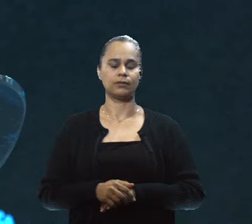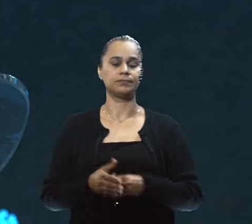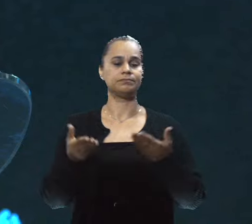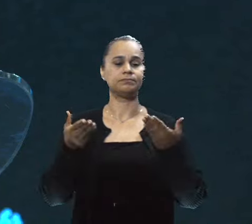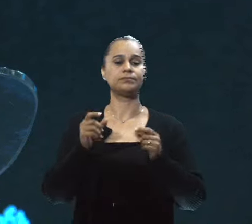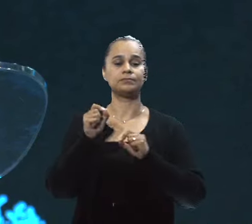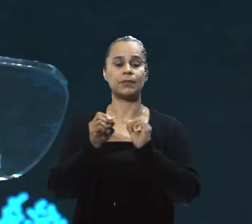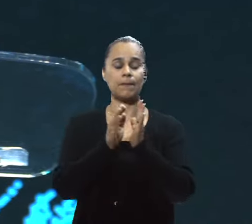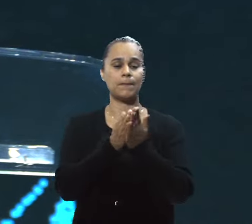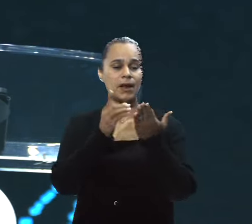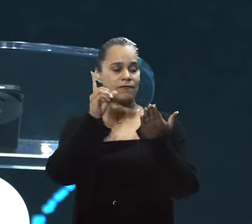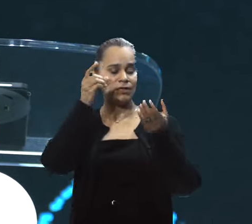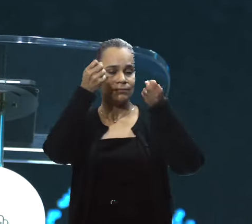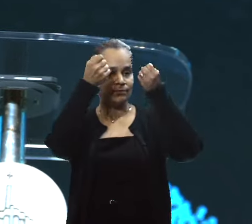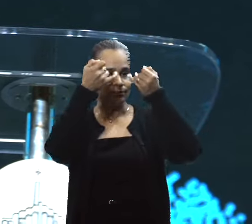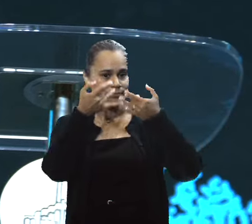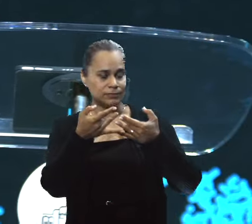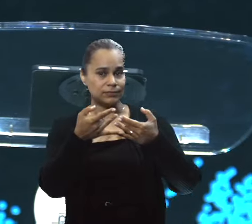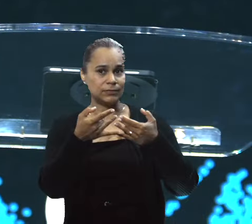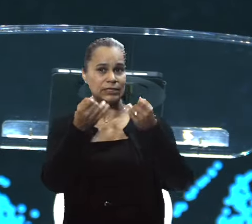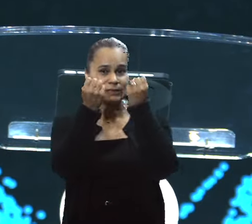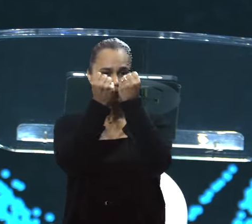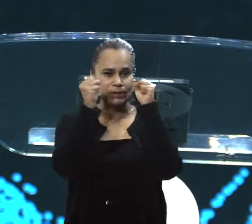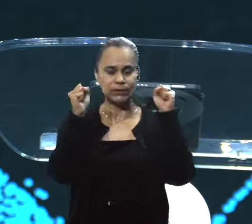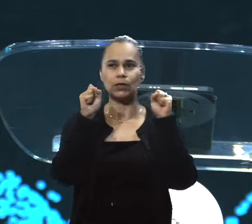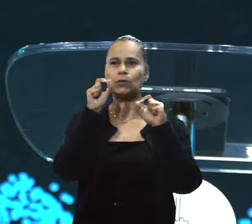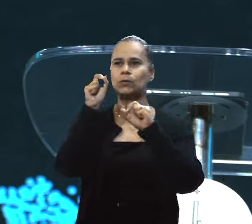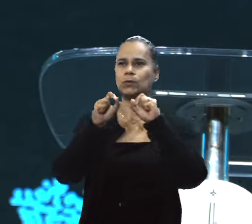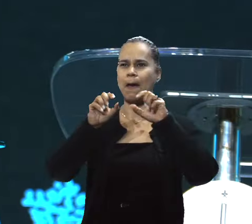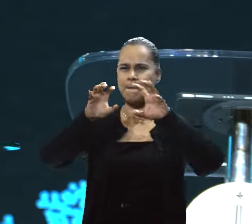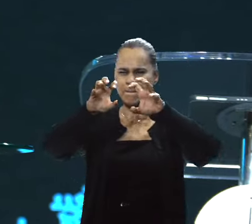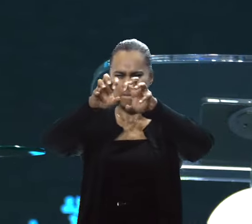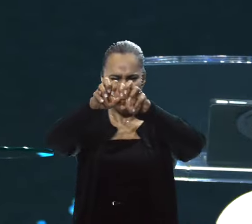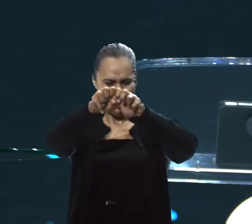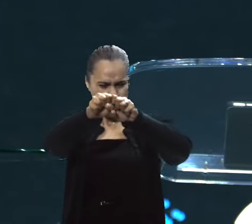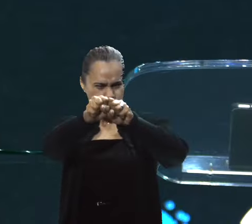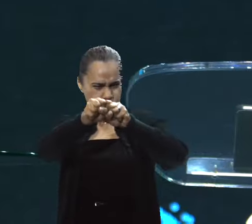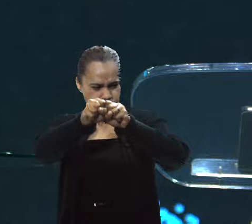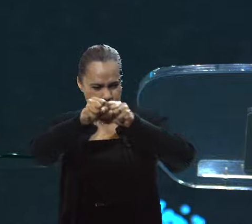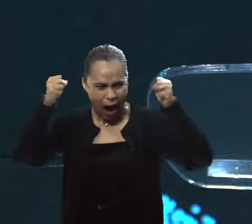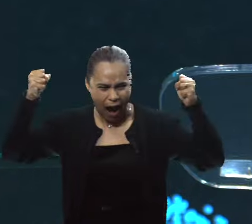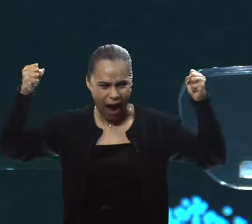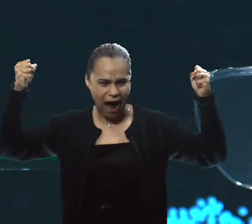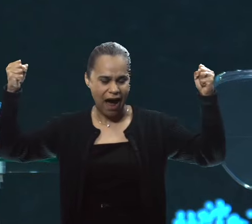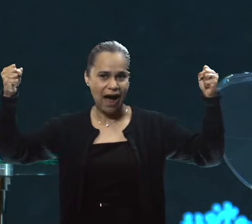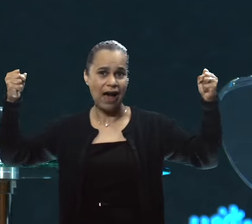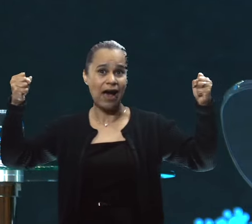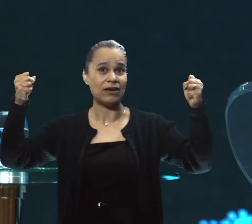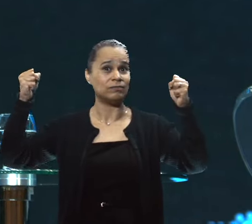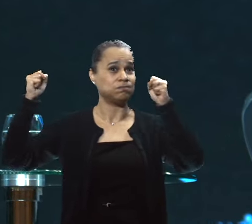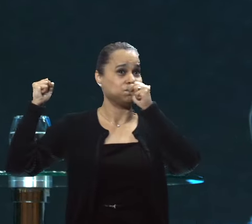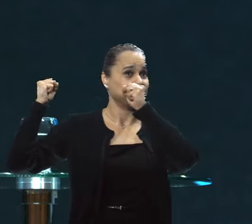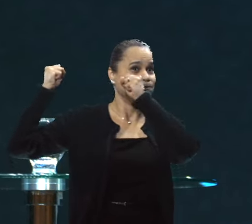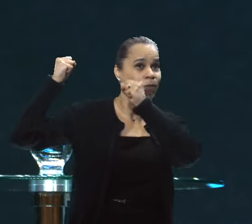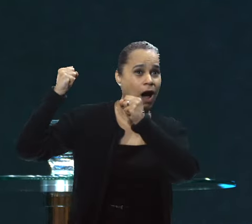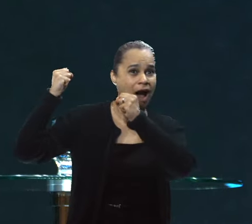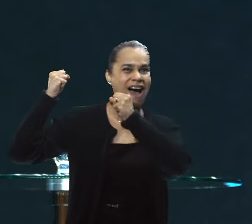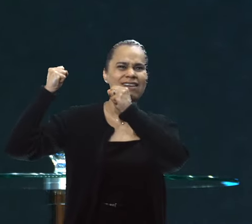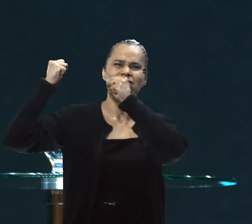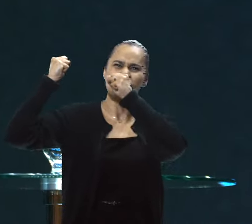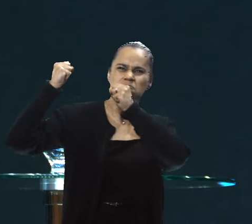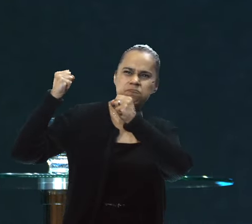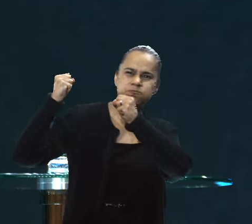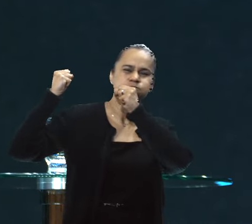Bíblia diz que ele arranca a porta com um ferrolho e tudo. Põe na cabeça e sai andando. E ele anda